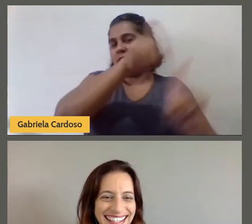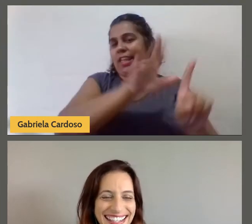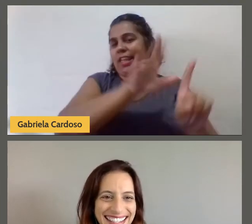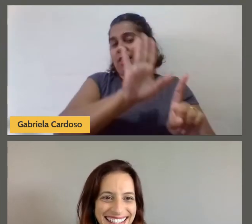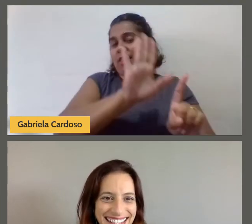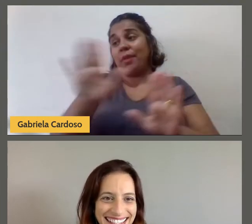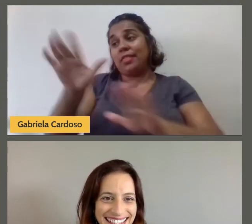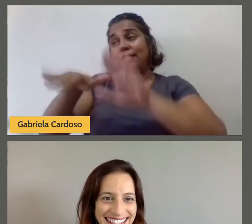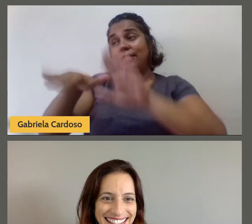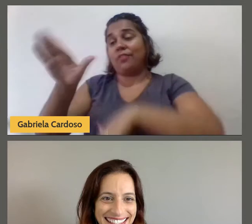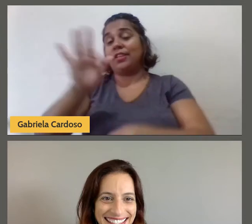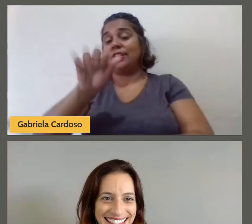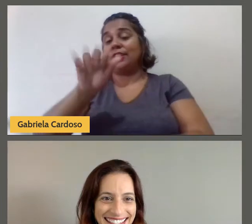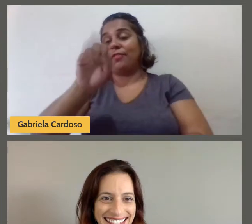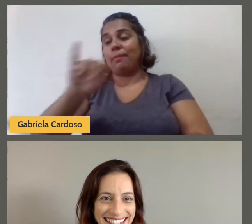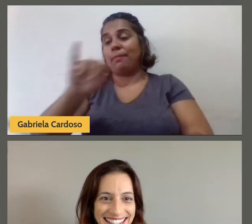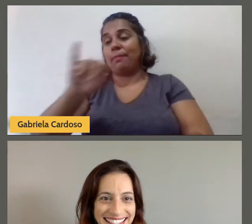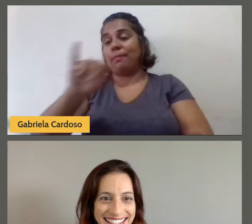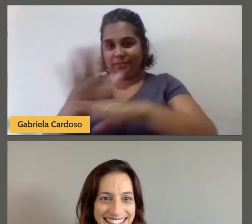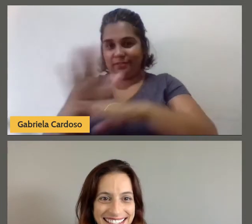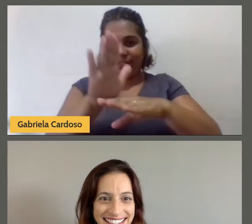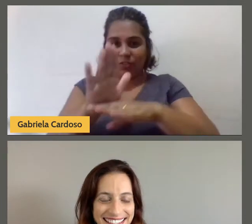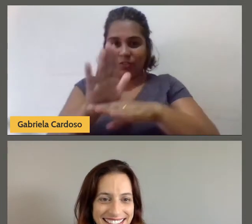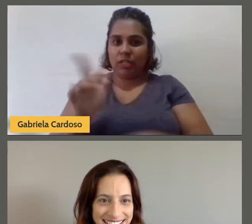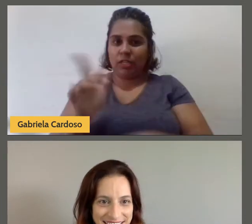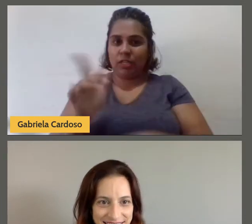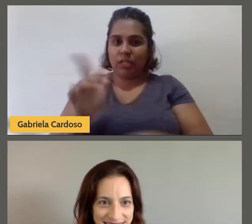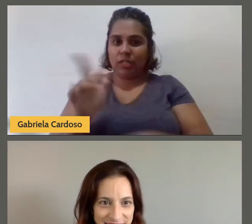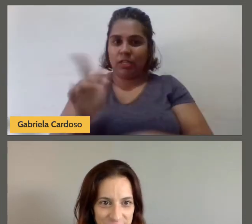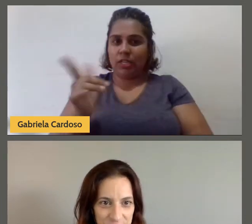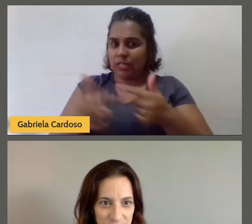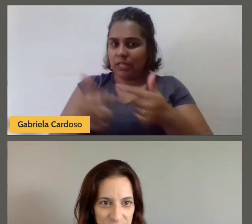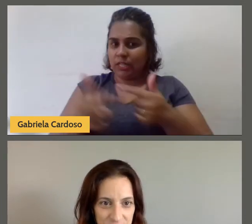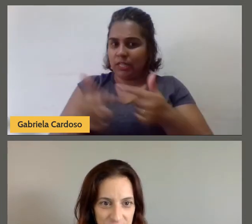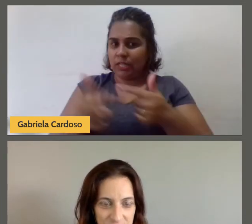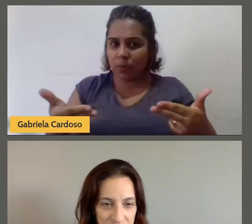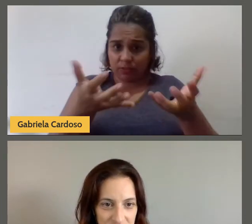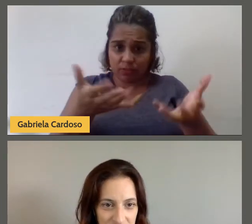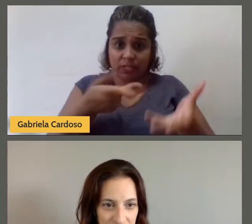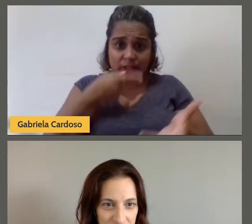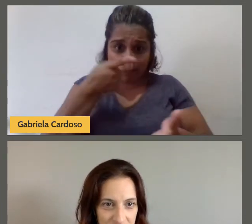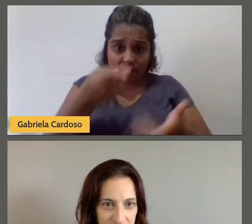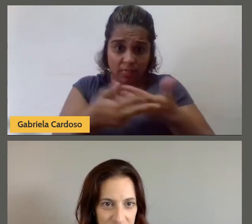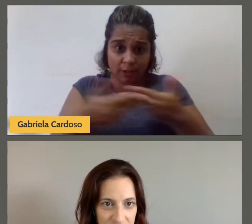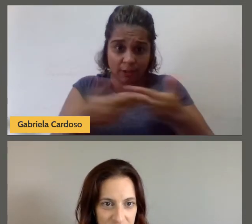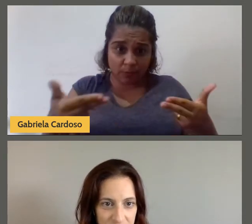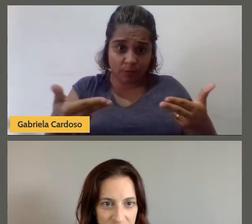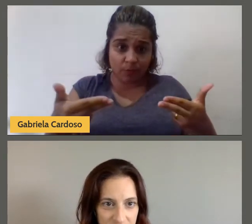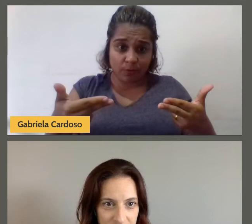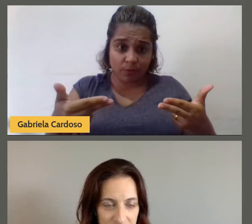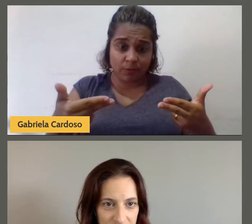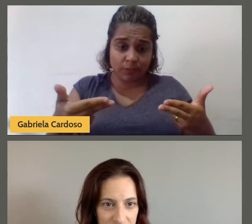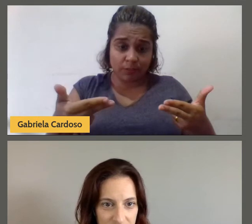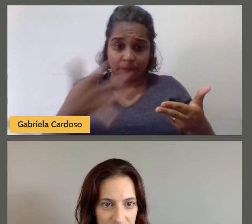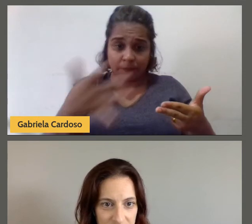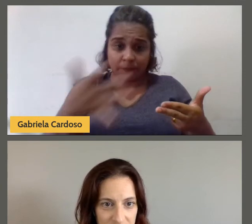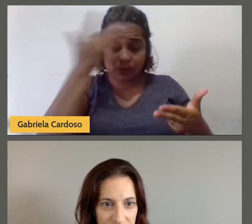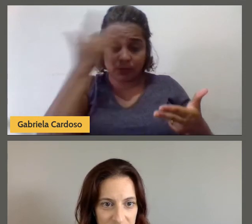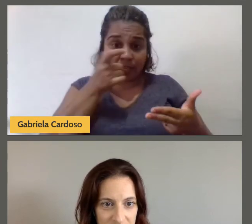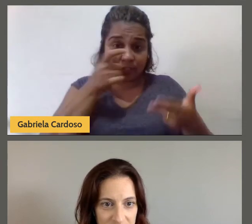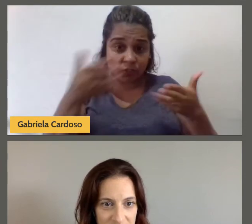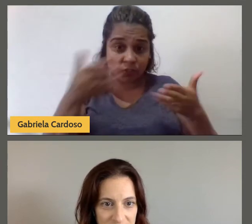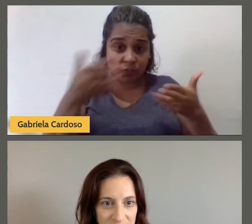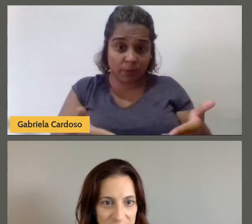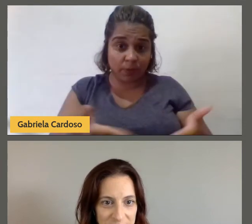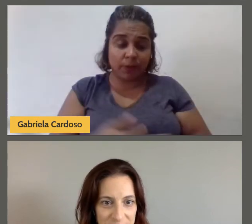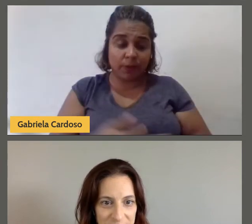E eu acho que é isso, Camila. Tem mais alguma coisa? Você quer terminar falando mais alguma coisa para quem está nos ouvindo? Sei